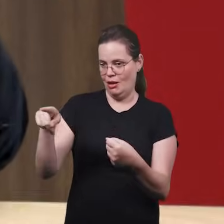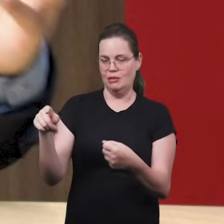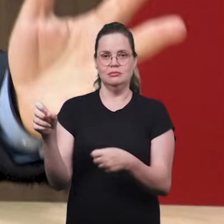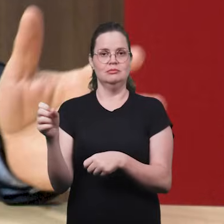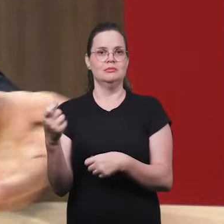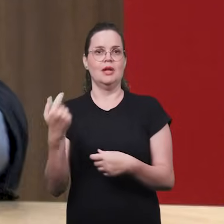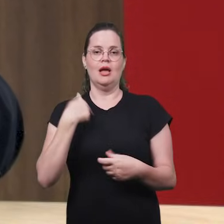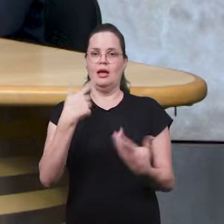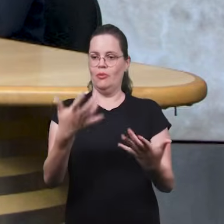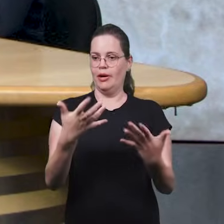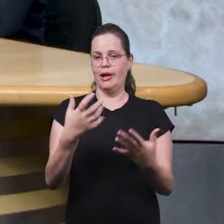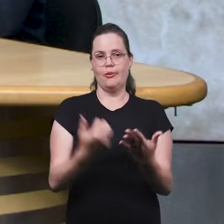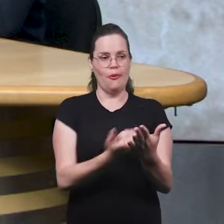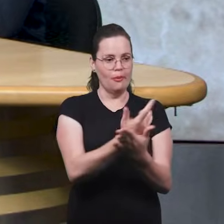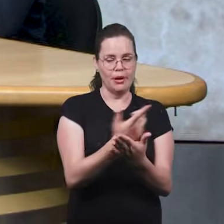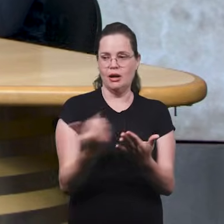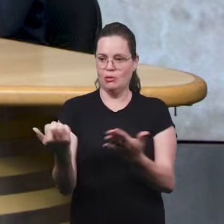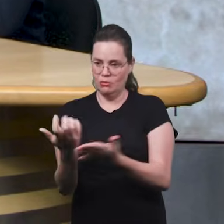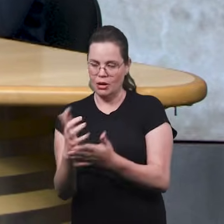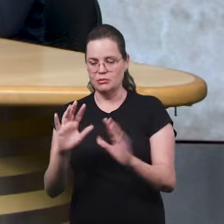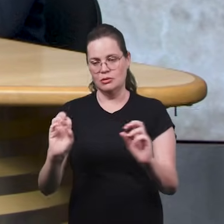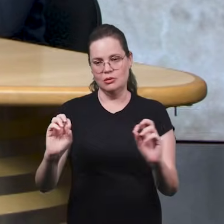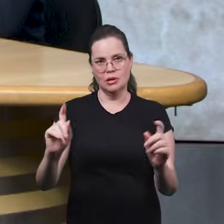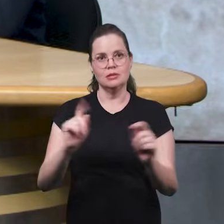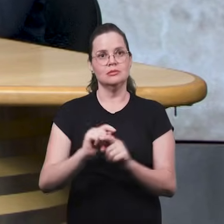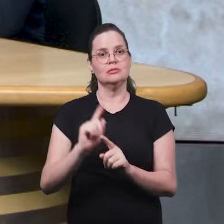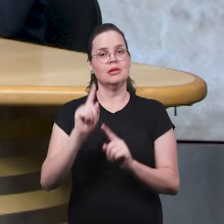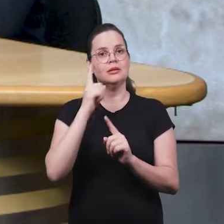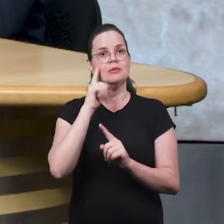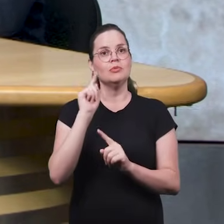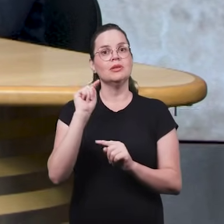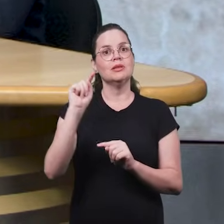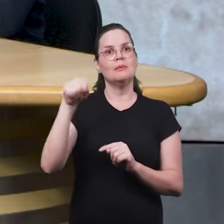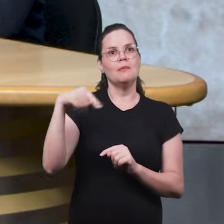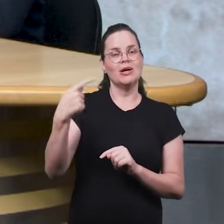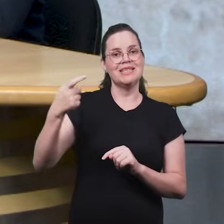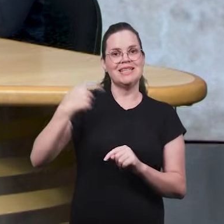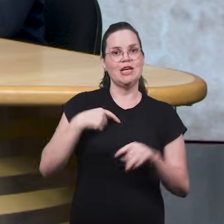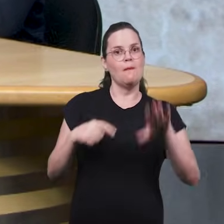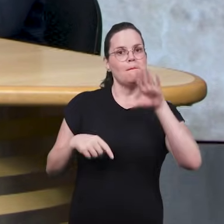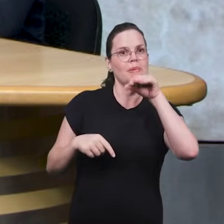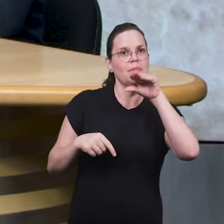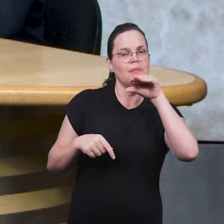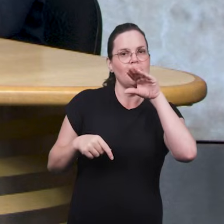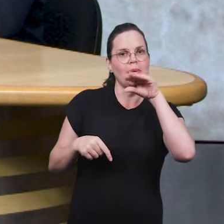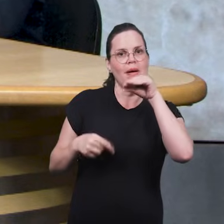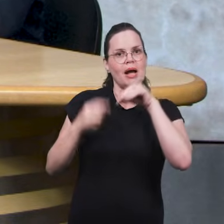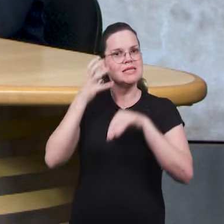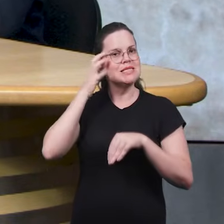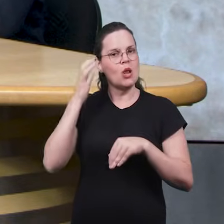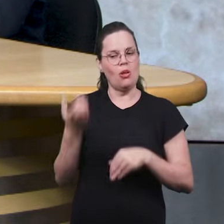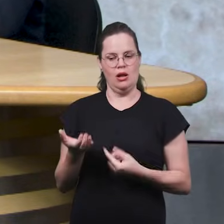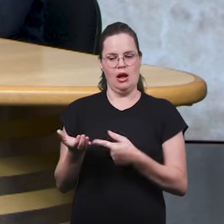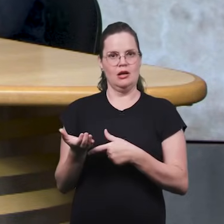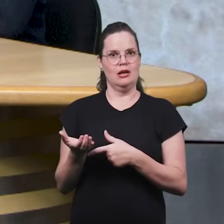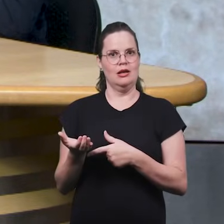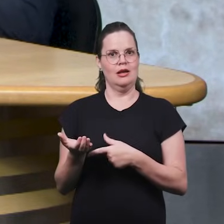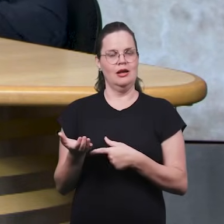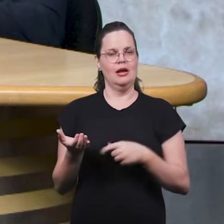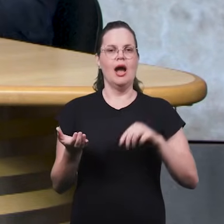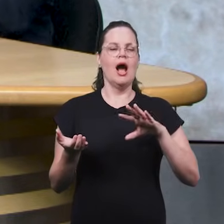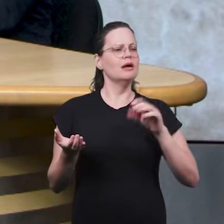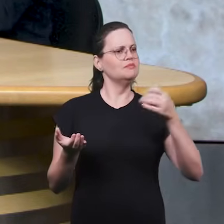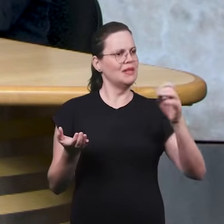estou pretendendo comprar e tudo mais. Daqui a pouco, aquele veículo que eu falei começa a aparecer no meu celular. É